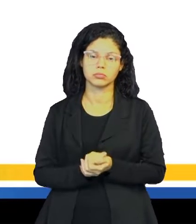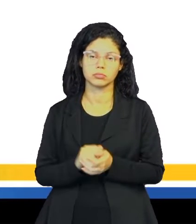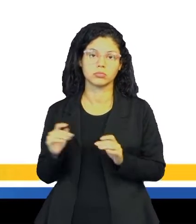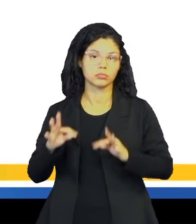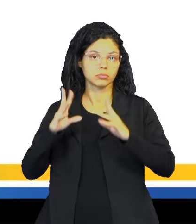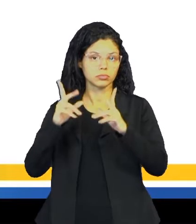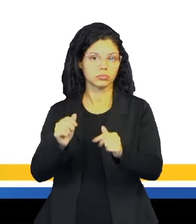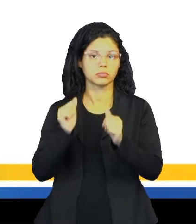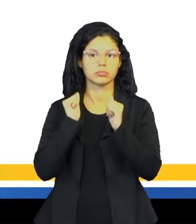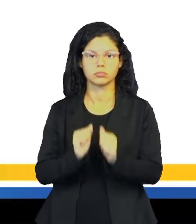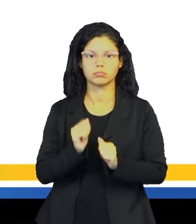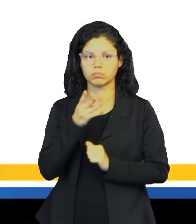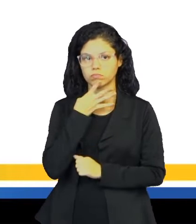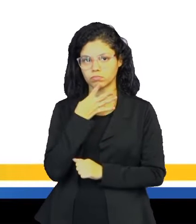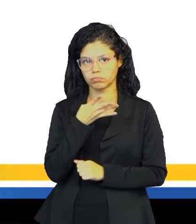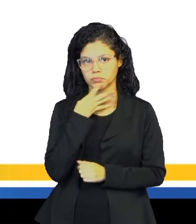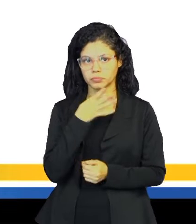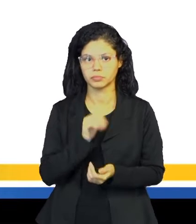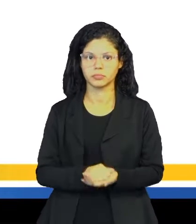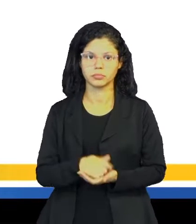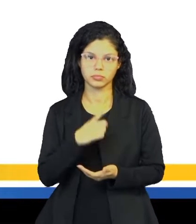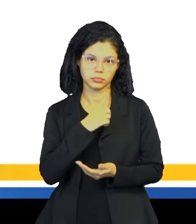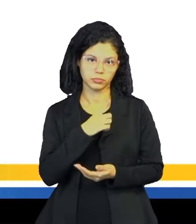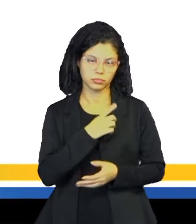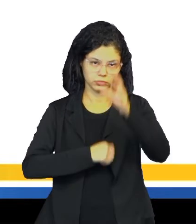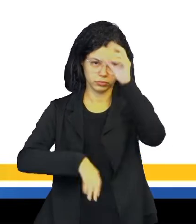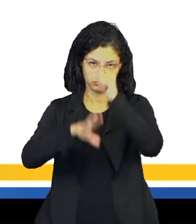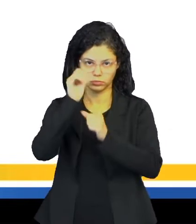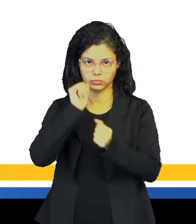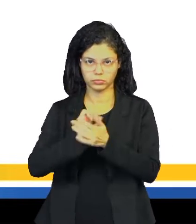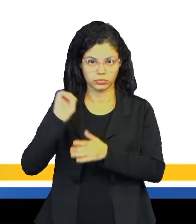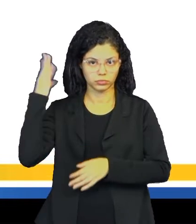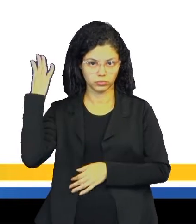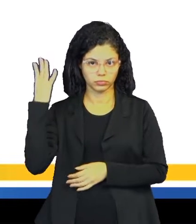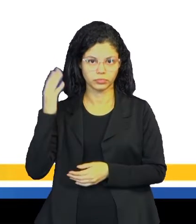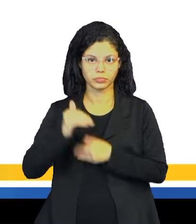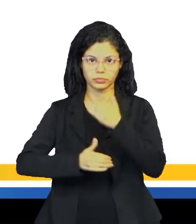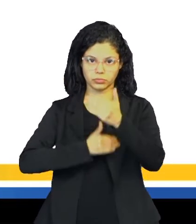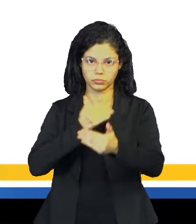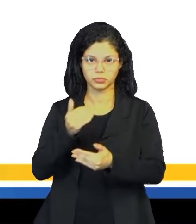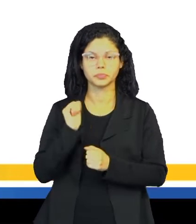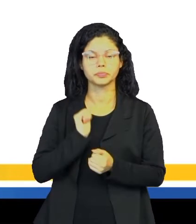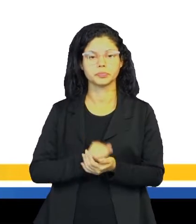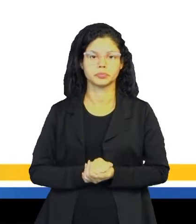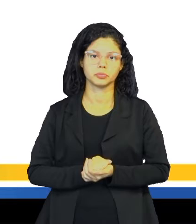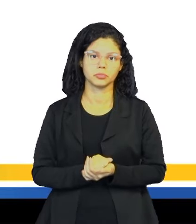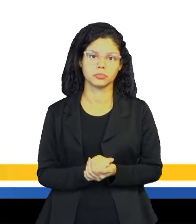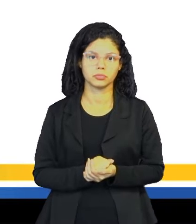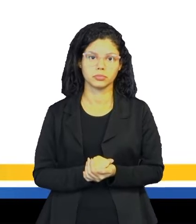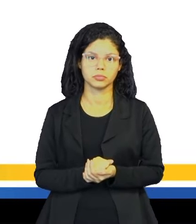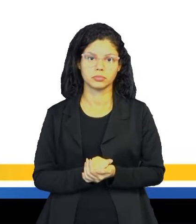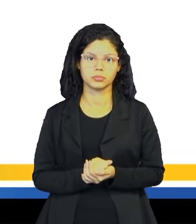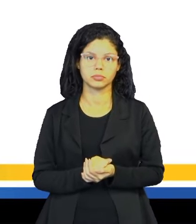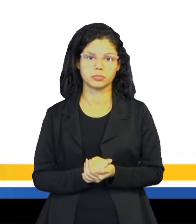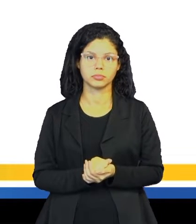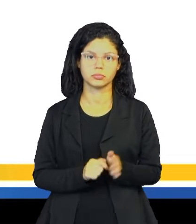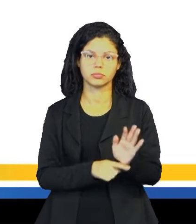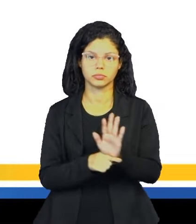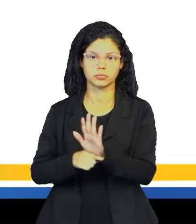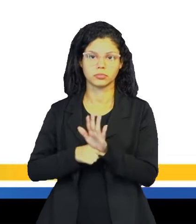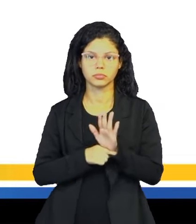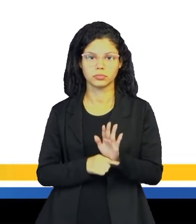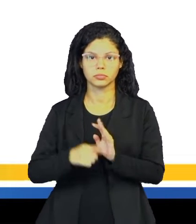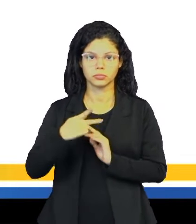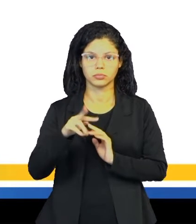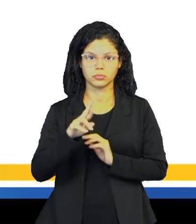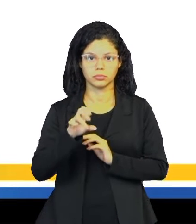que todos conheçam, tenham conhecimento do que acontece, durante todos os processos. A transparência